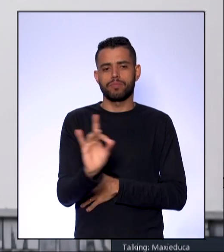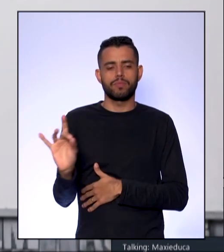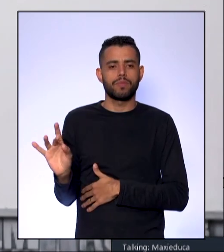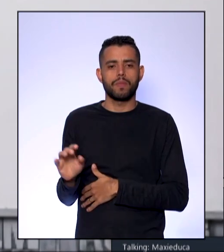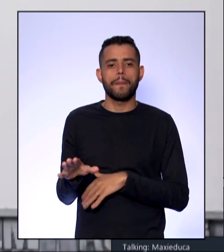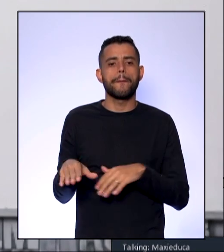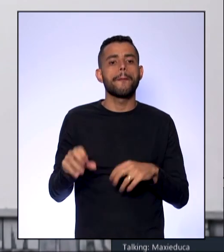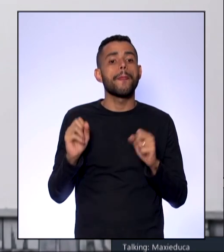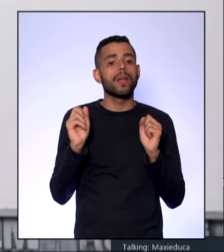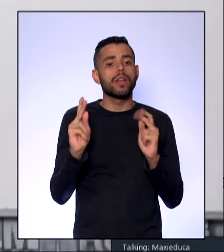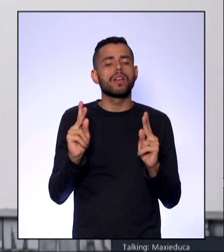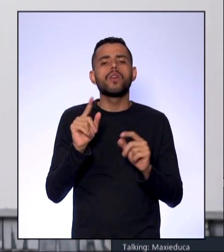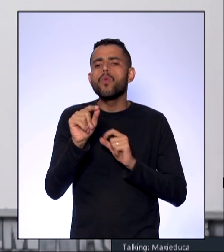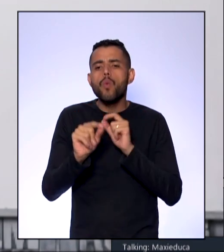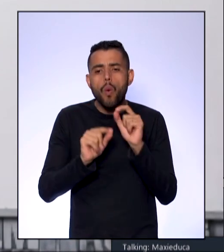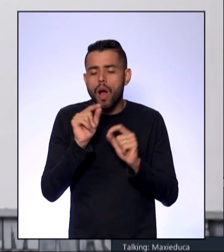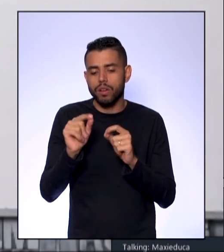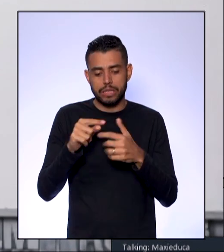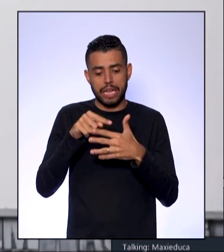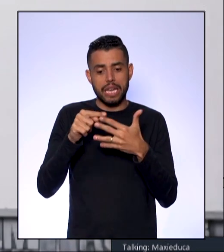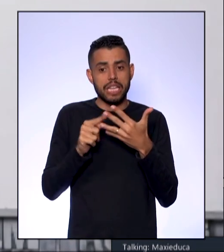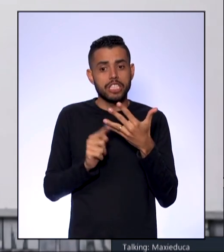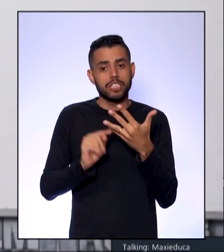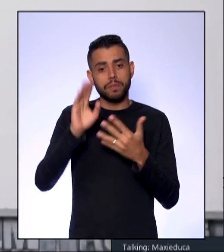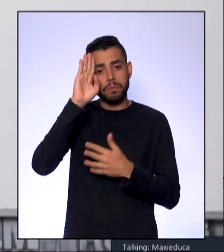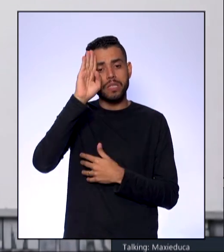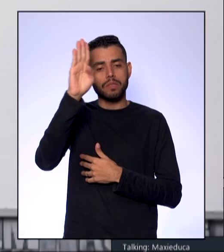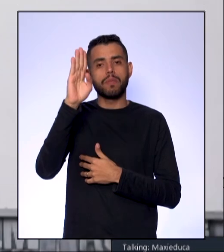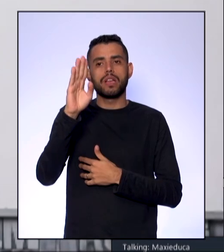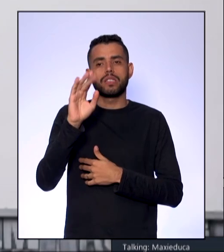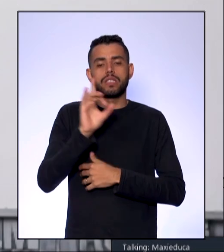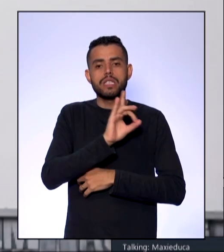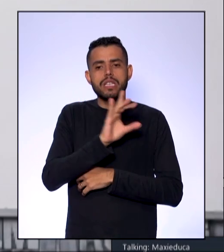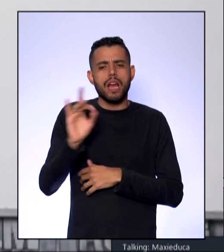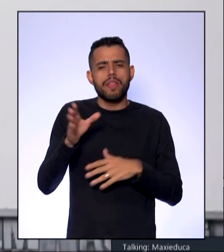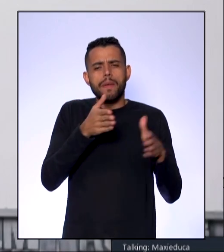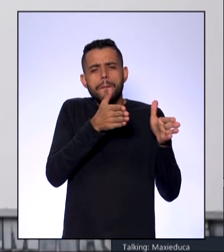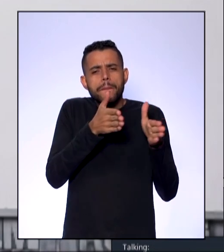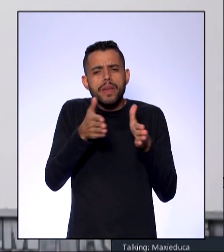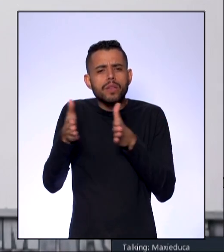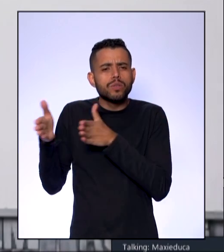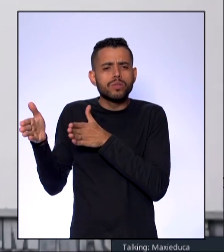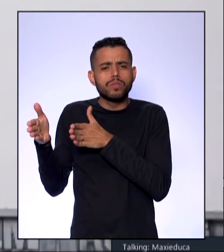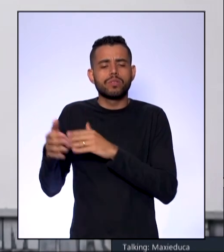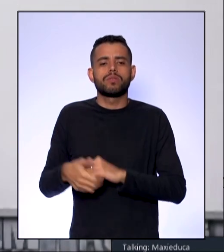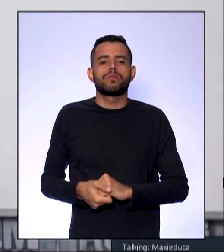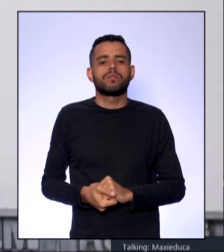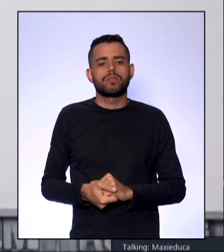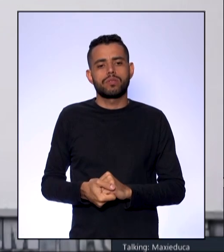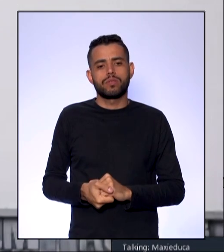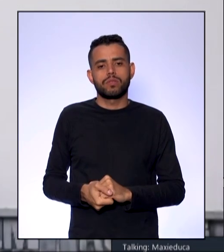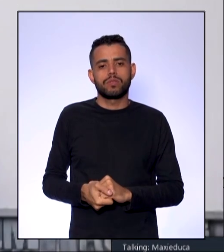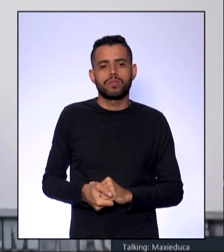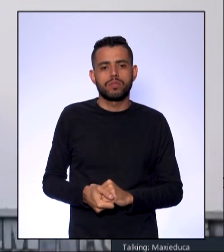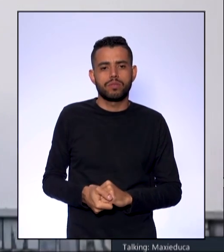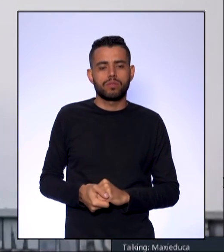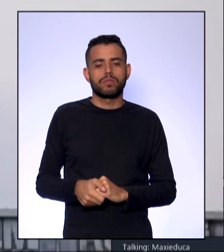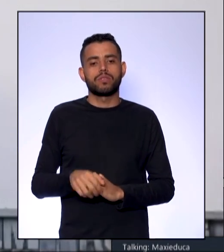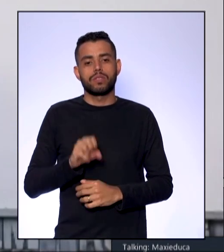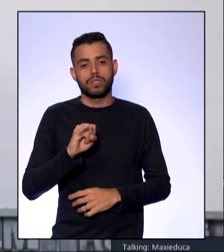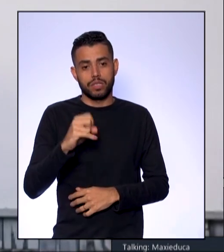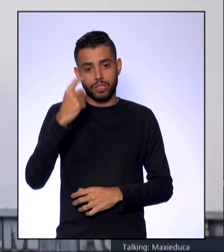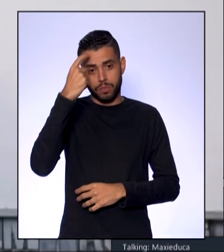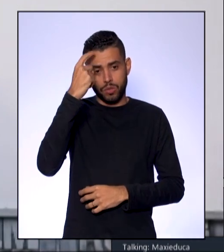E quais são as principais características de cada um dos períodos da pré-história? Aqui, quando nós pensamos